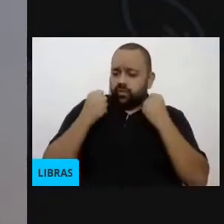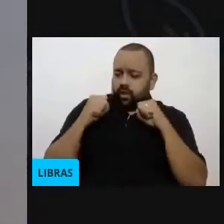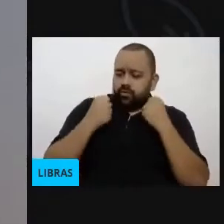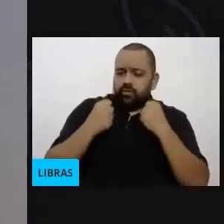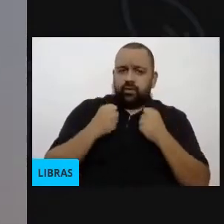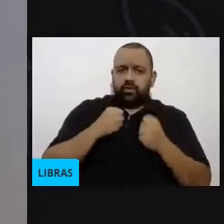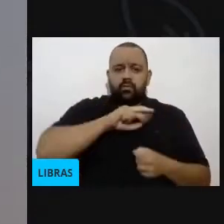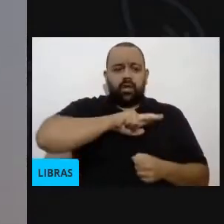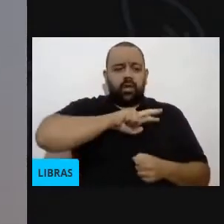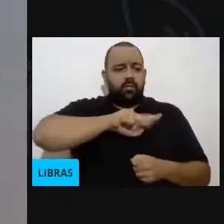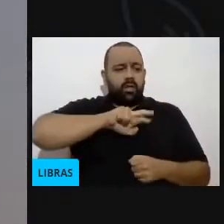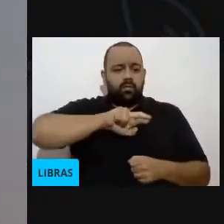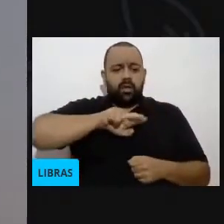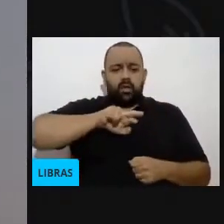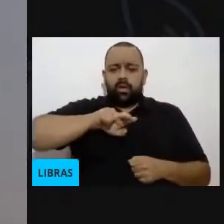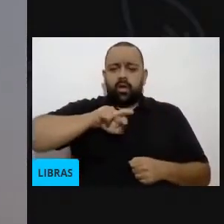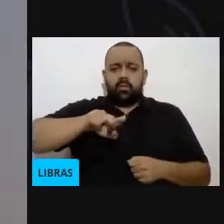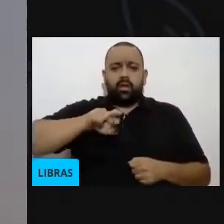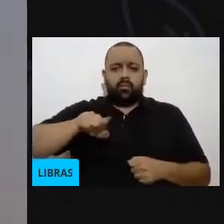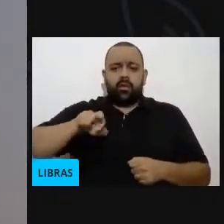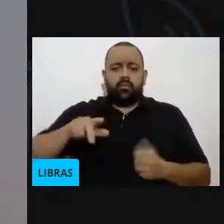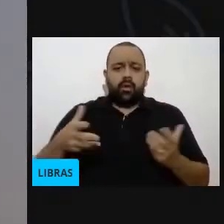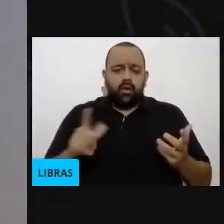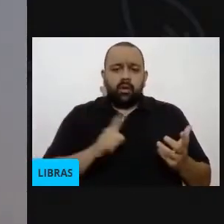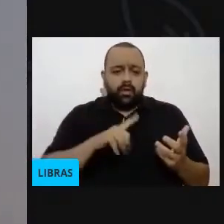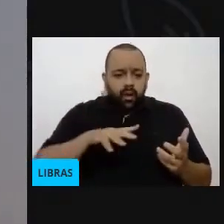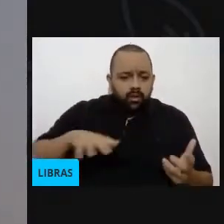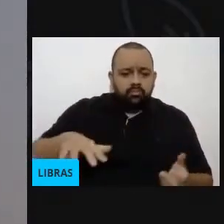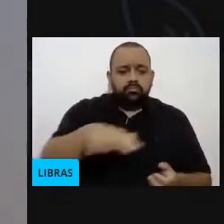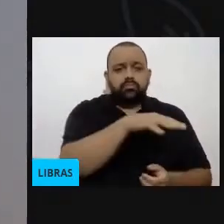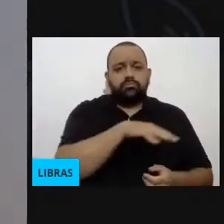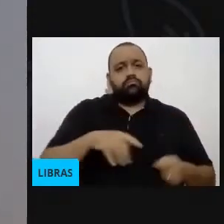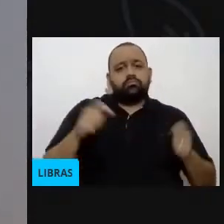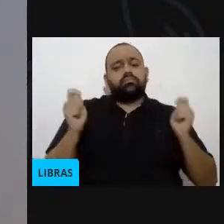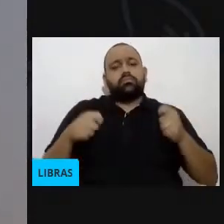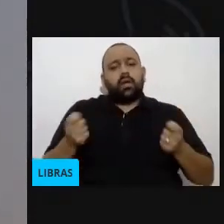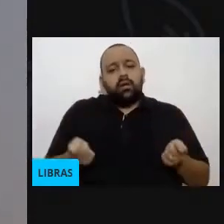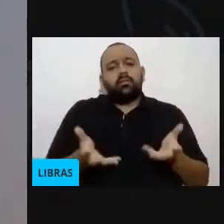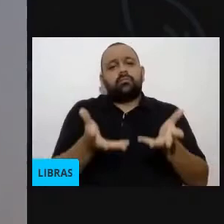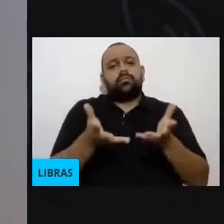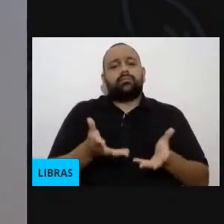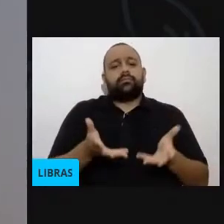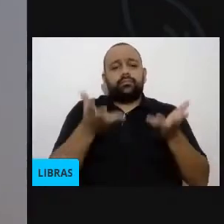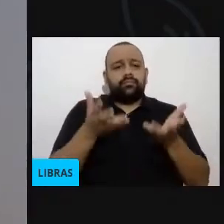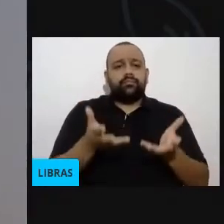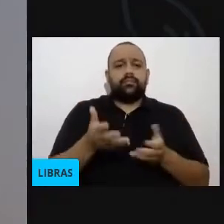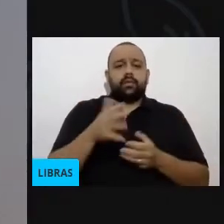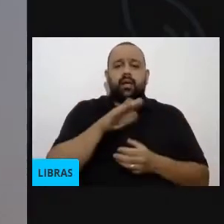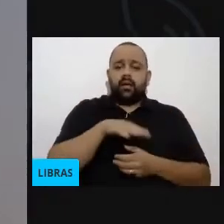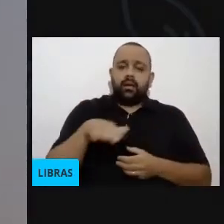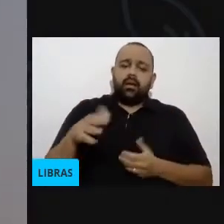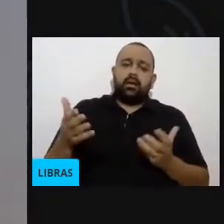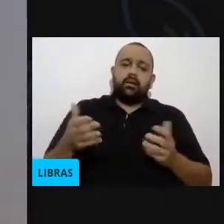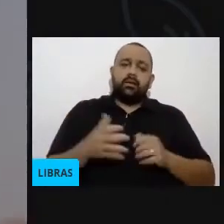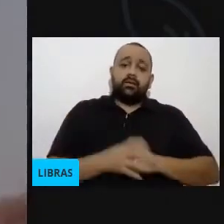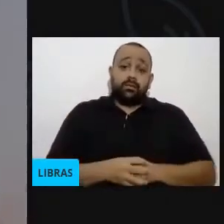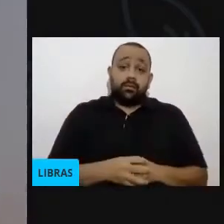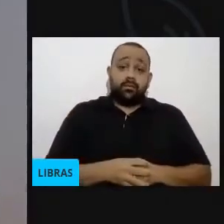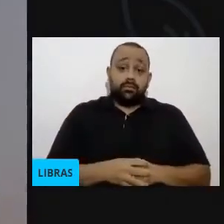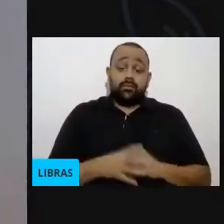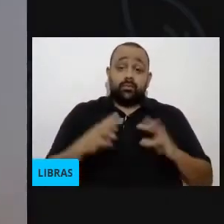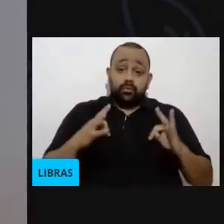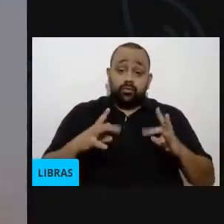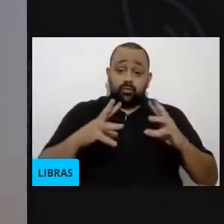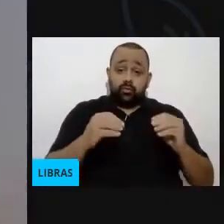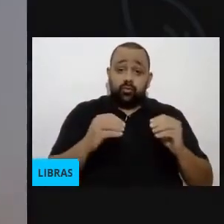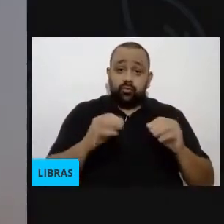tudo isso que a gente tem como recurso para estar podendo estimular a criança da forma mais precoce possível. Então, tudo isso